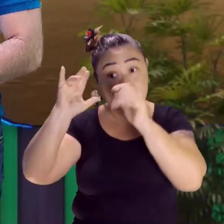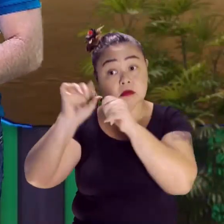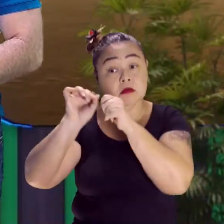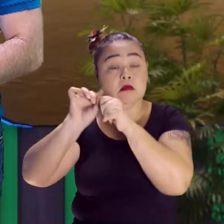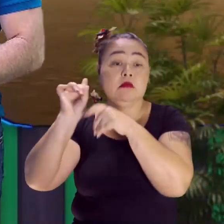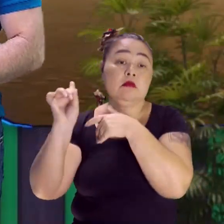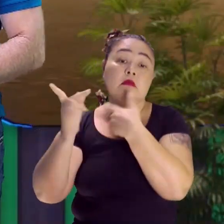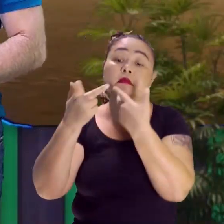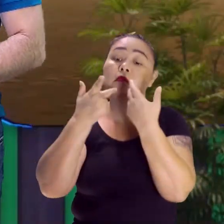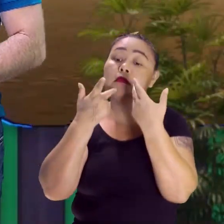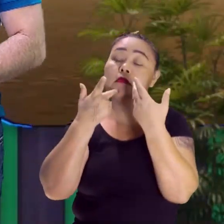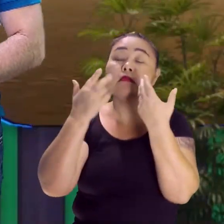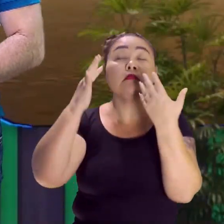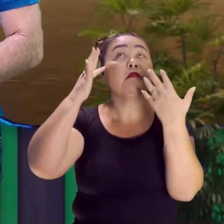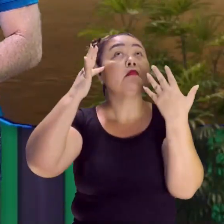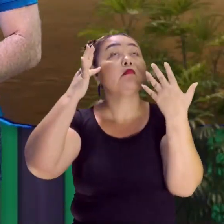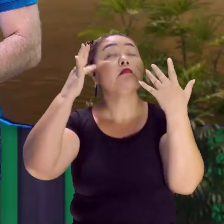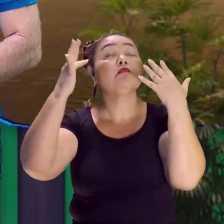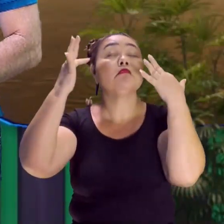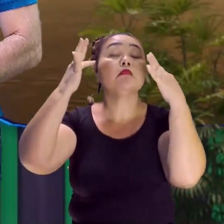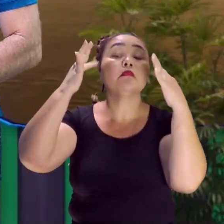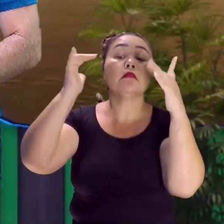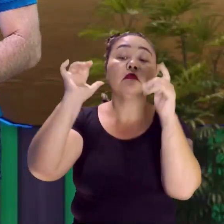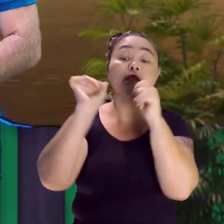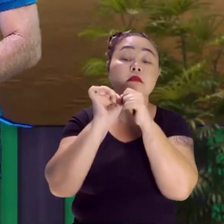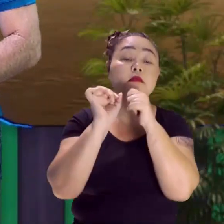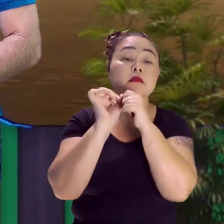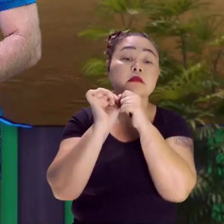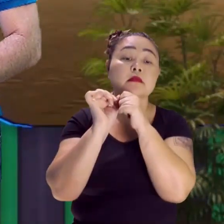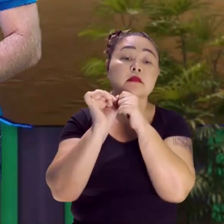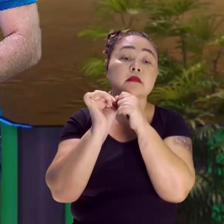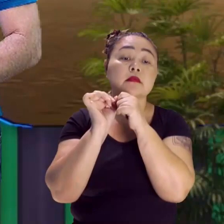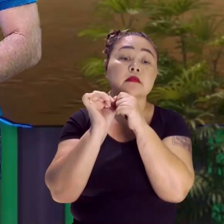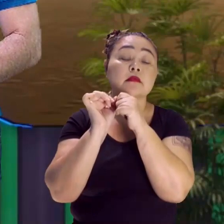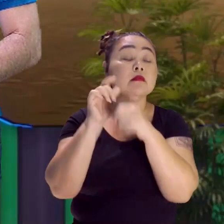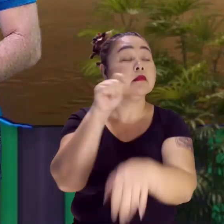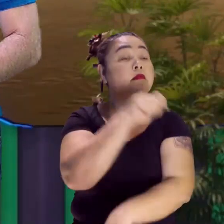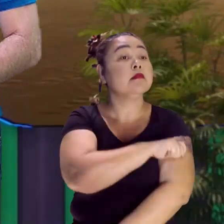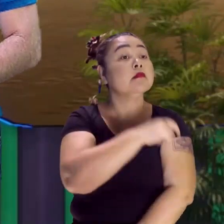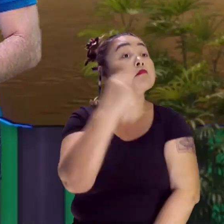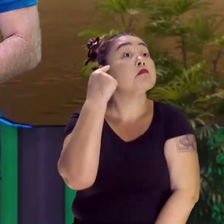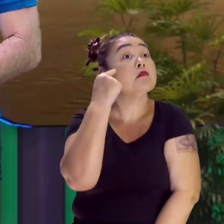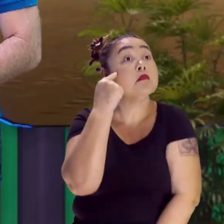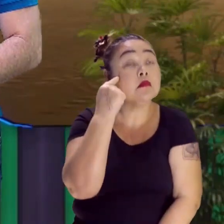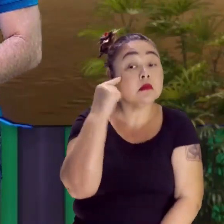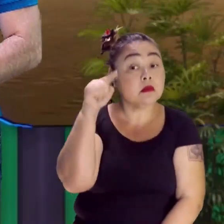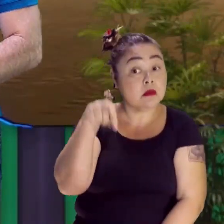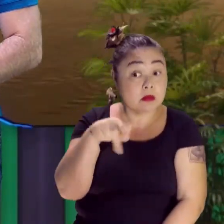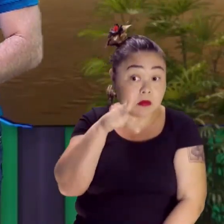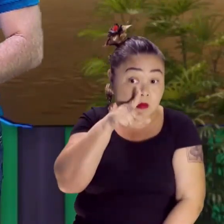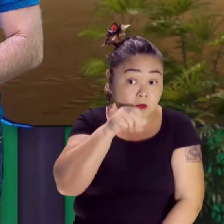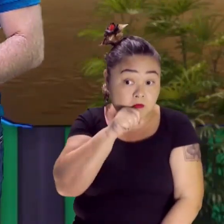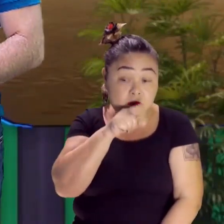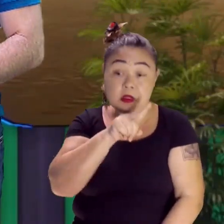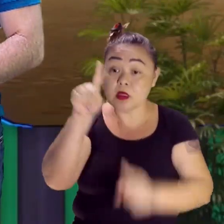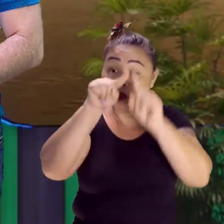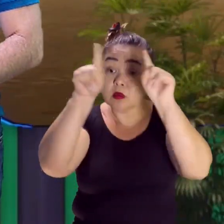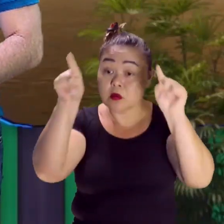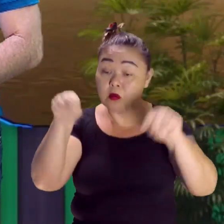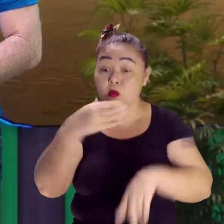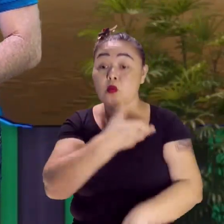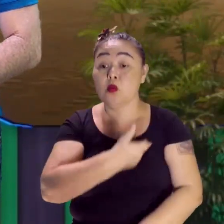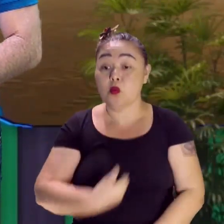a gente imagina que esse esse aluno pensa que aqui em Porto Velho é só sempre do público